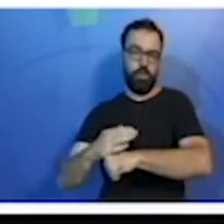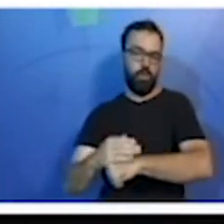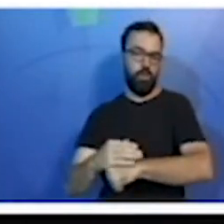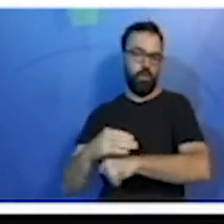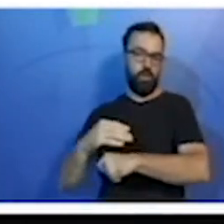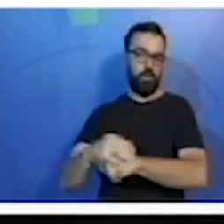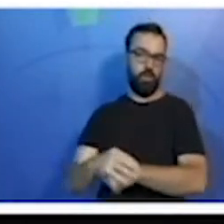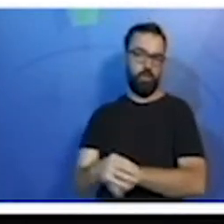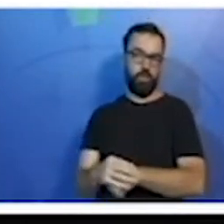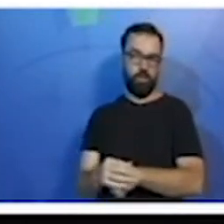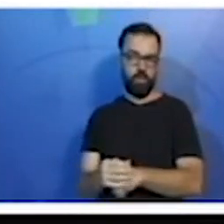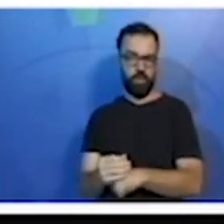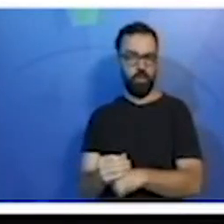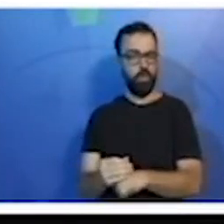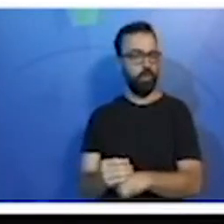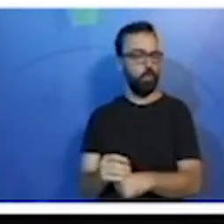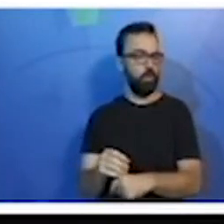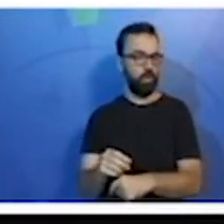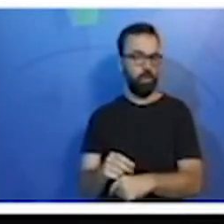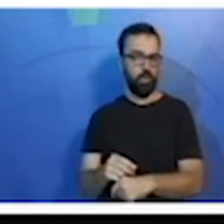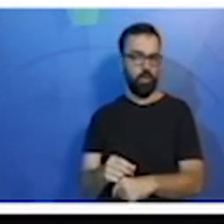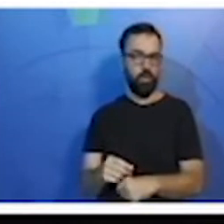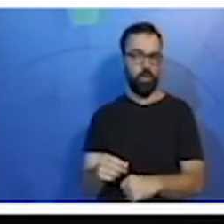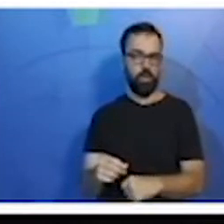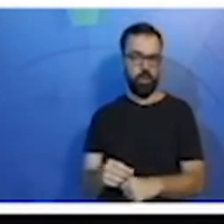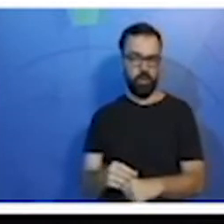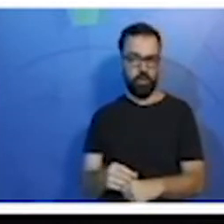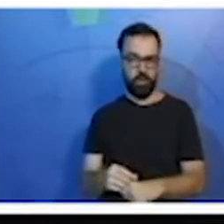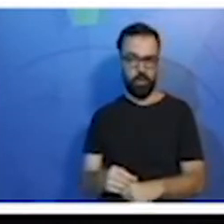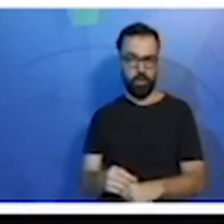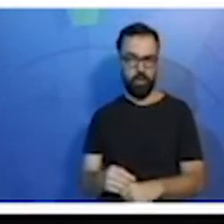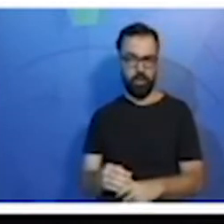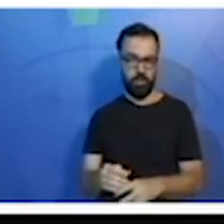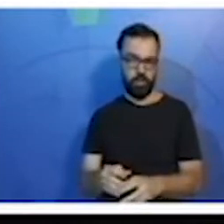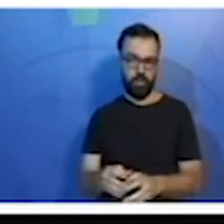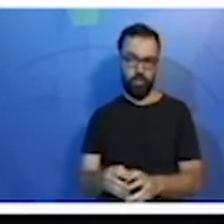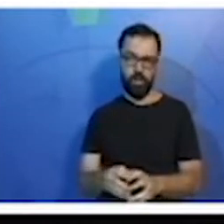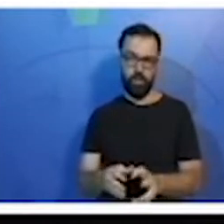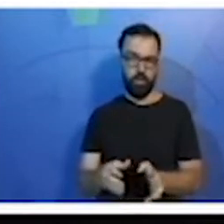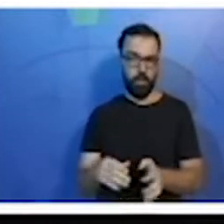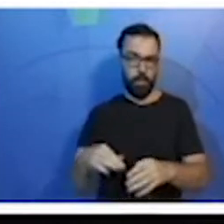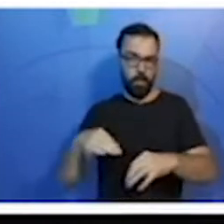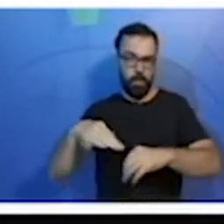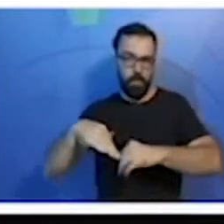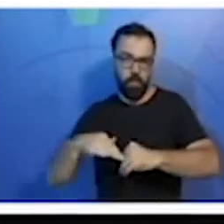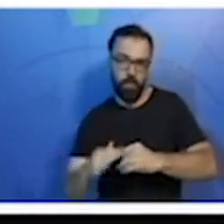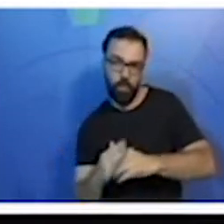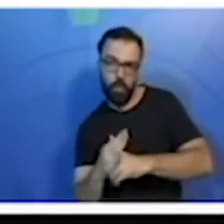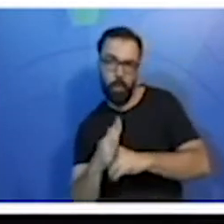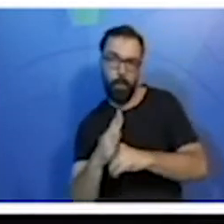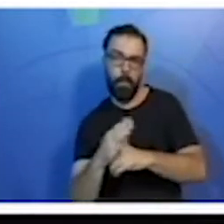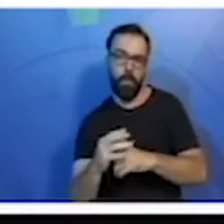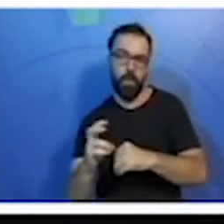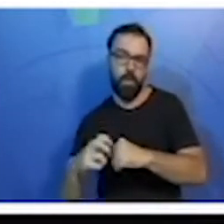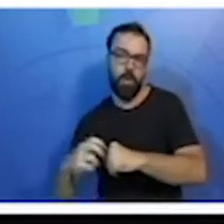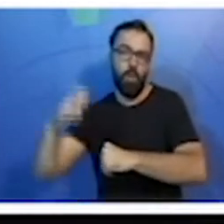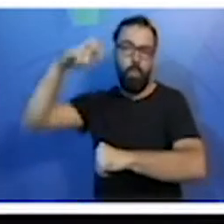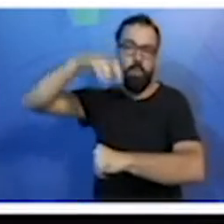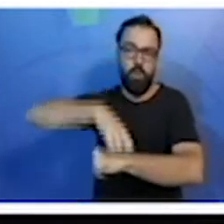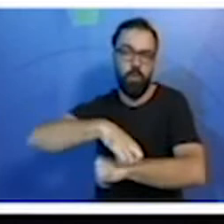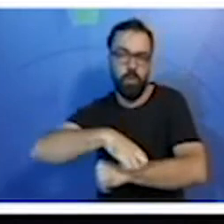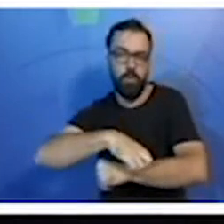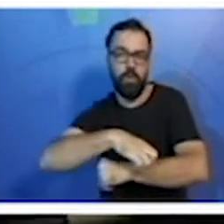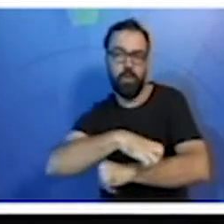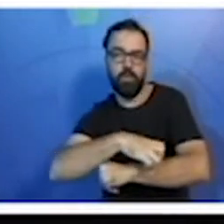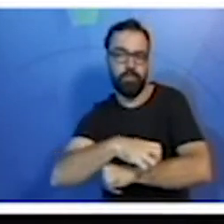né algumas rampas alguns pontos de salto é alguns Caps que são os vãos né que estão as maletas né onde ele trapaça saltando de um lado para